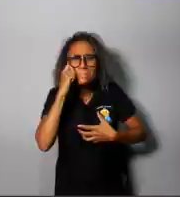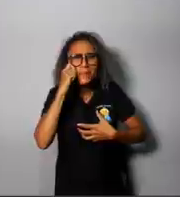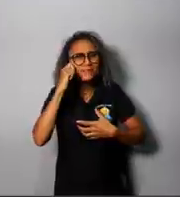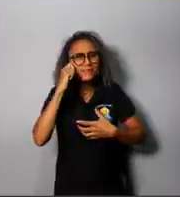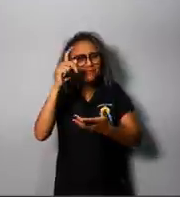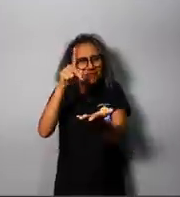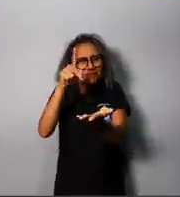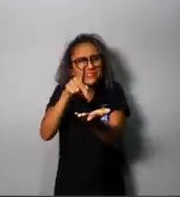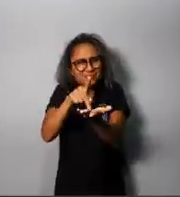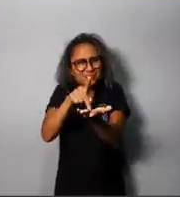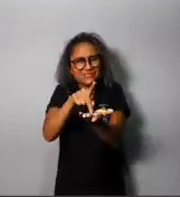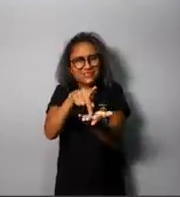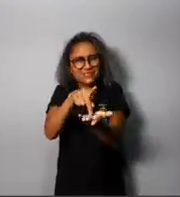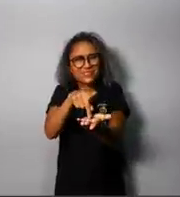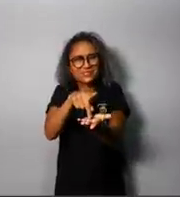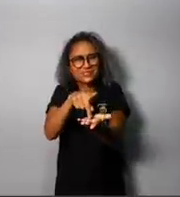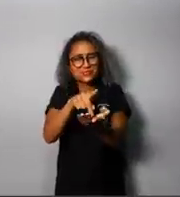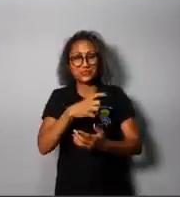no